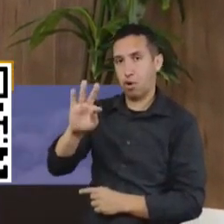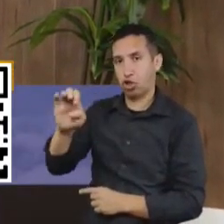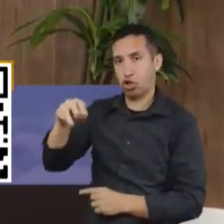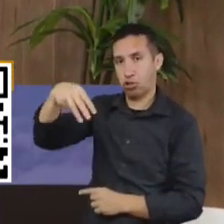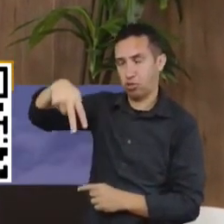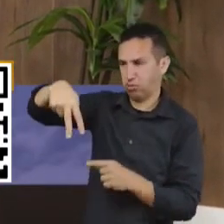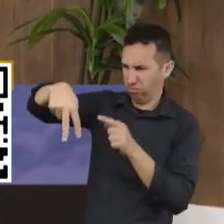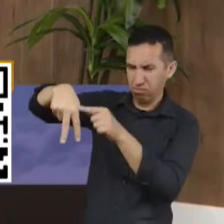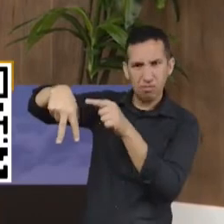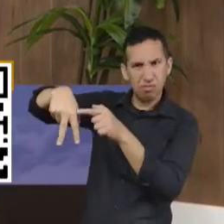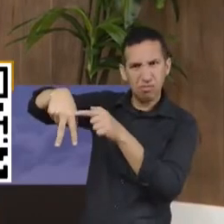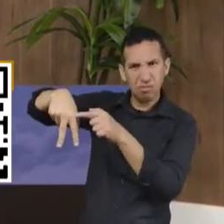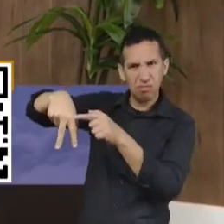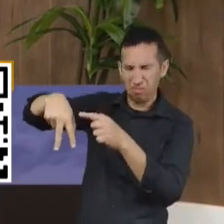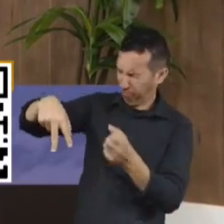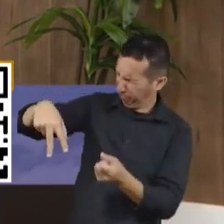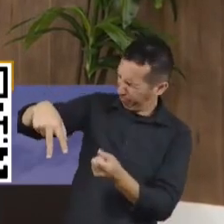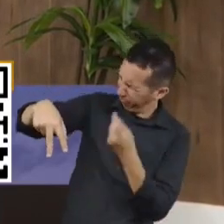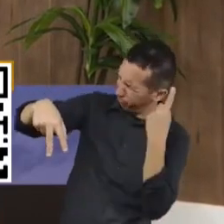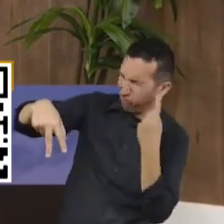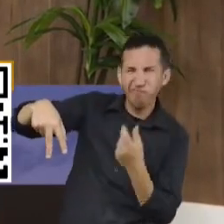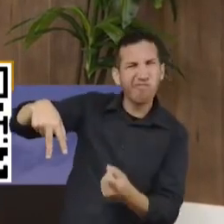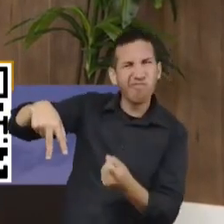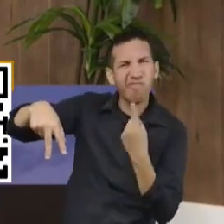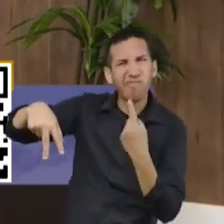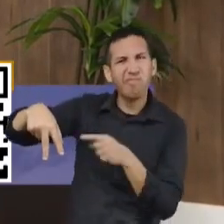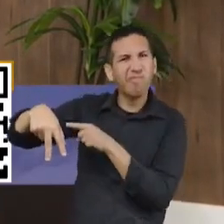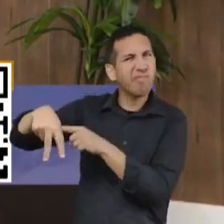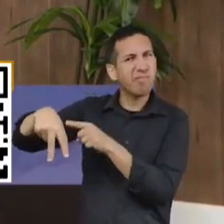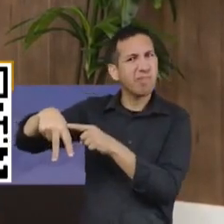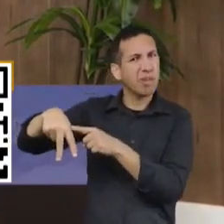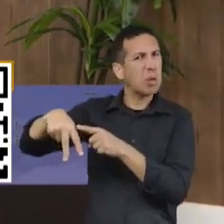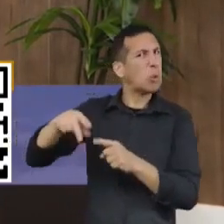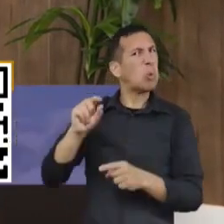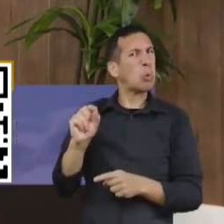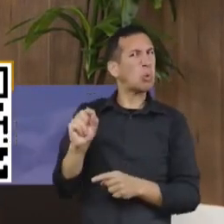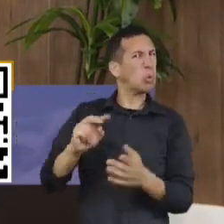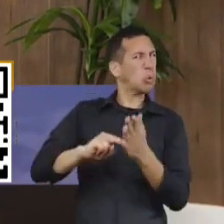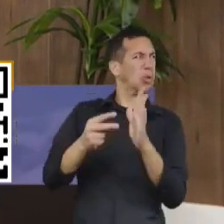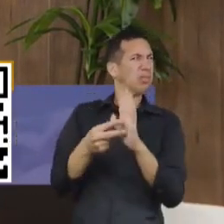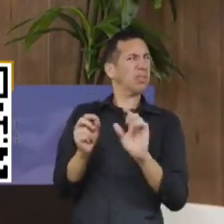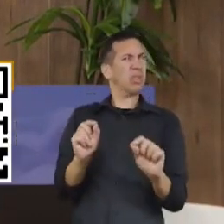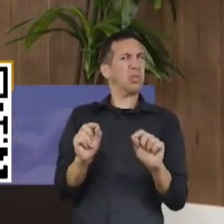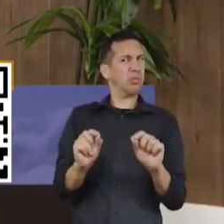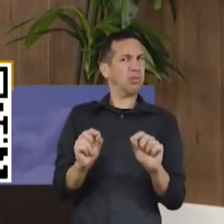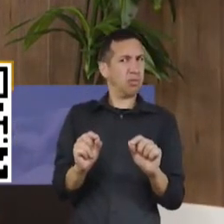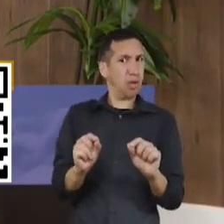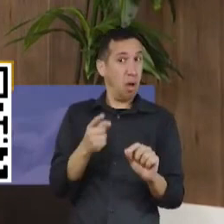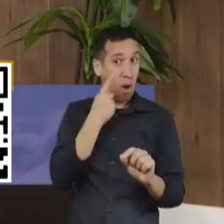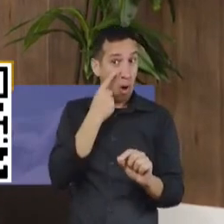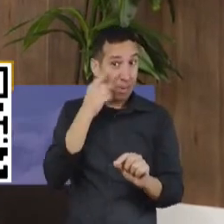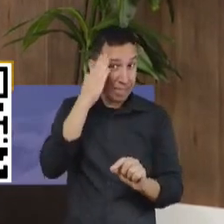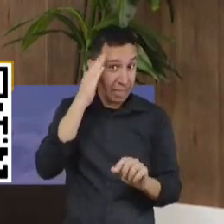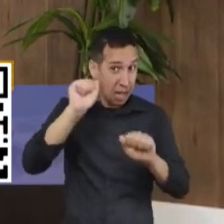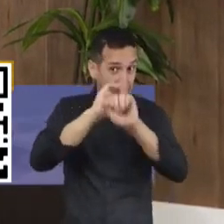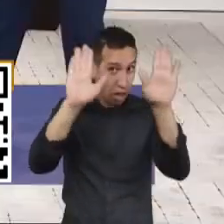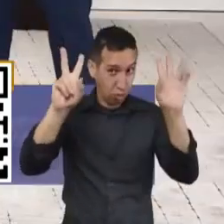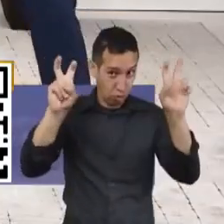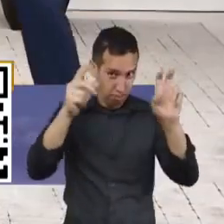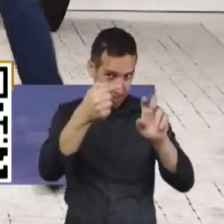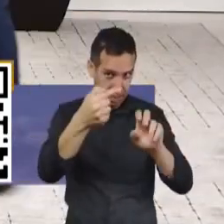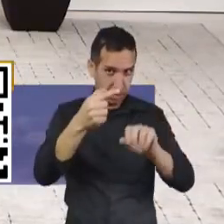tem um significado bastante estranho mas também extremamente importante para você compreender o quadro todo dos sete